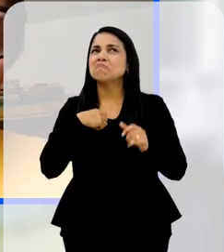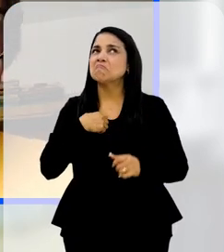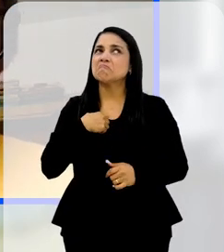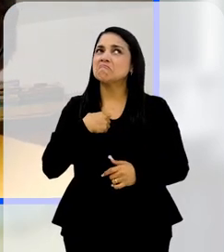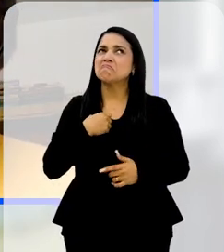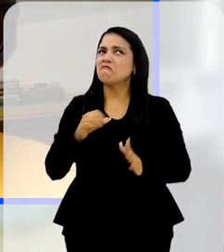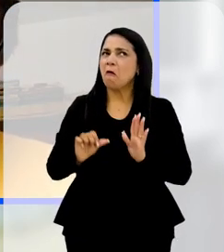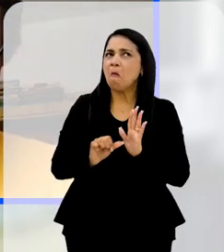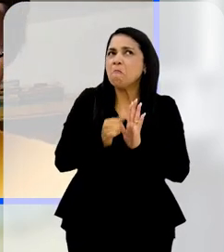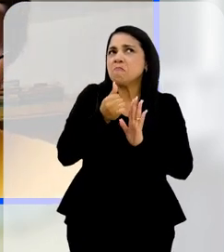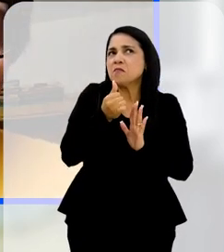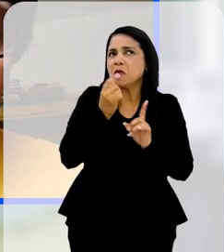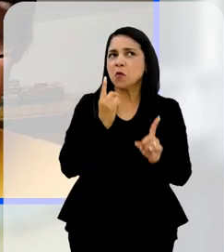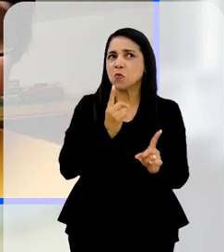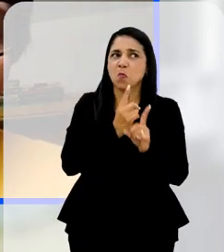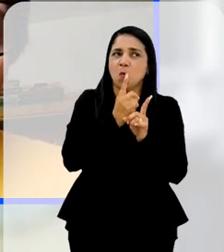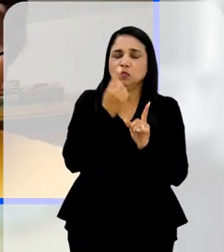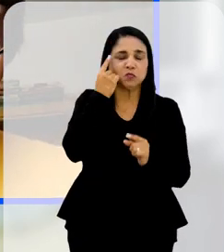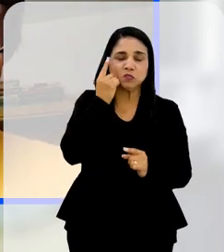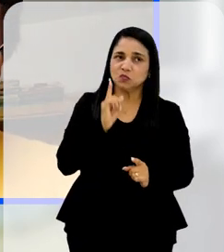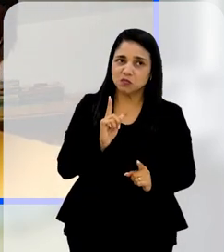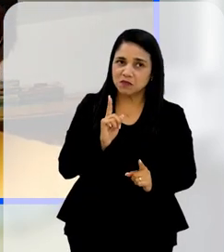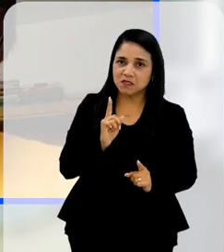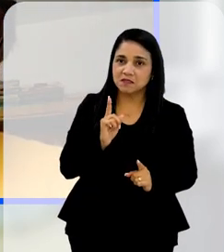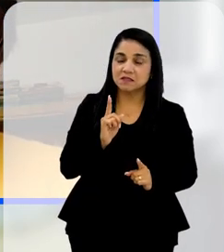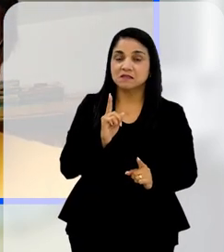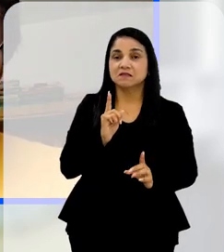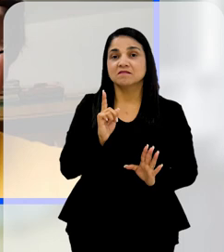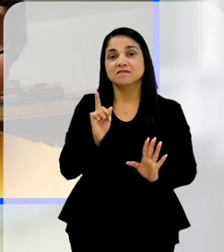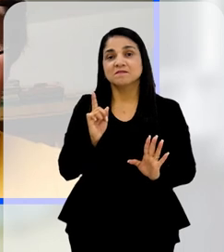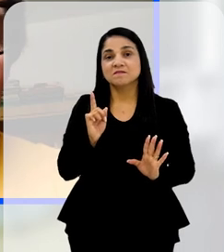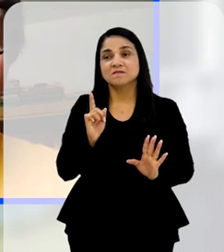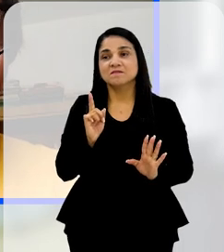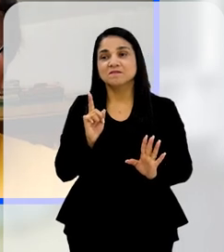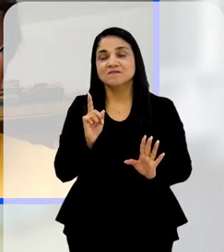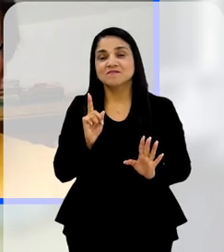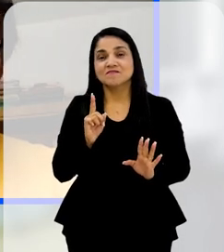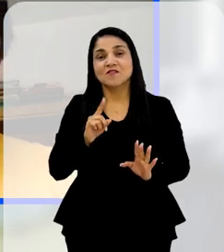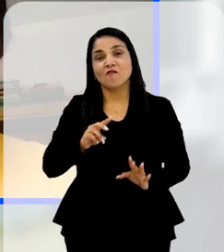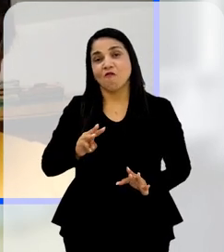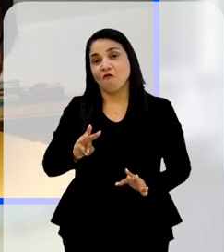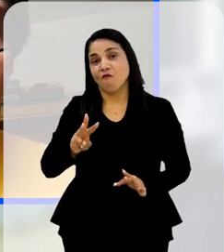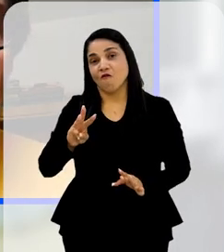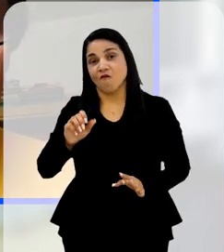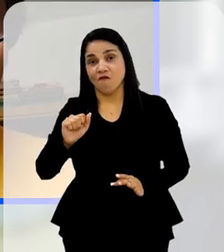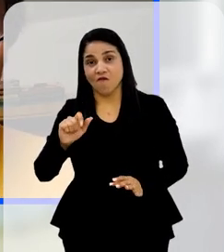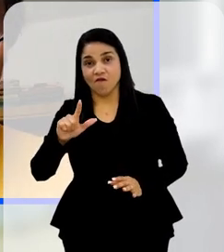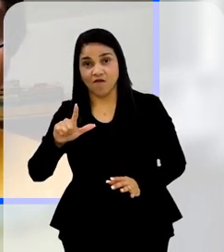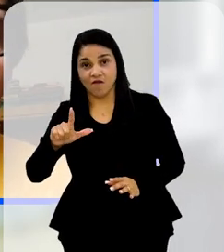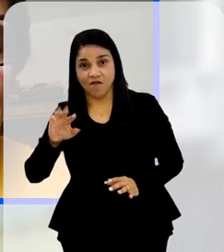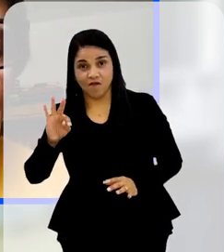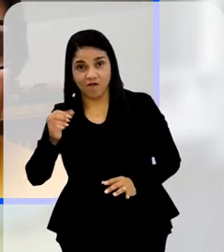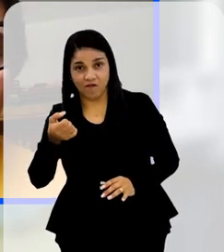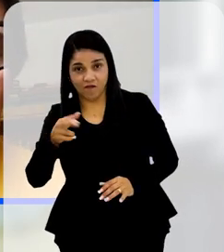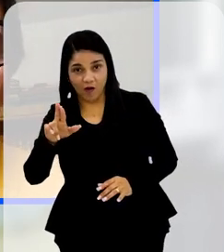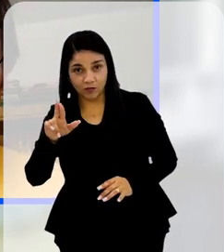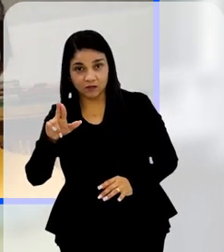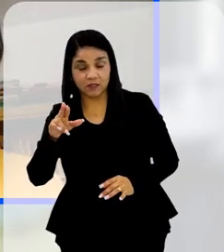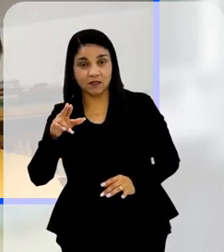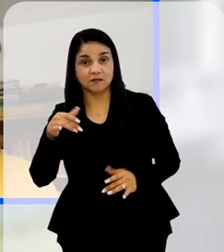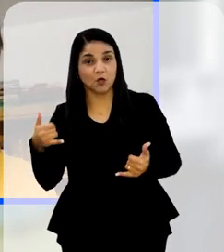Eu não sei se foi o primeiro encontro. O Walter que nos aproximou disse que